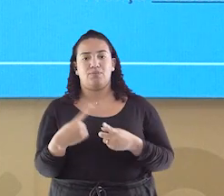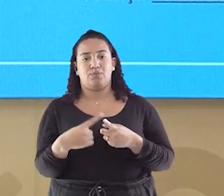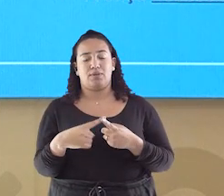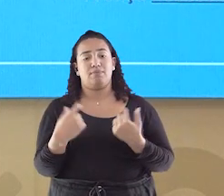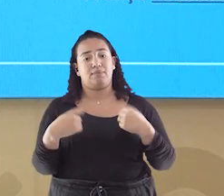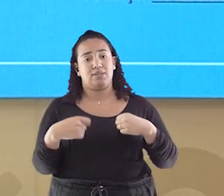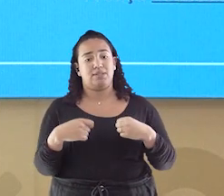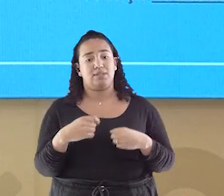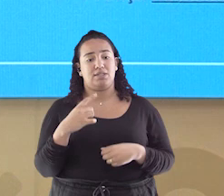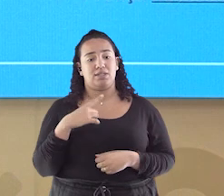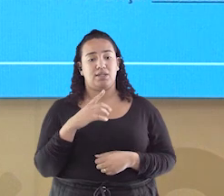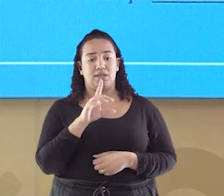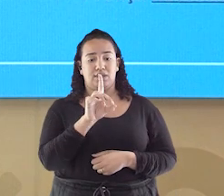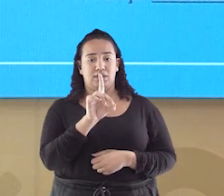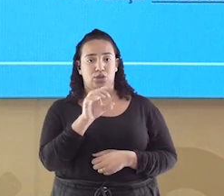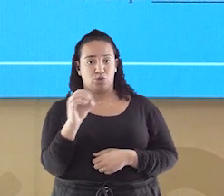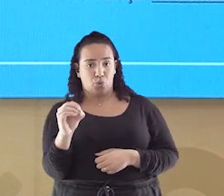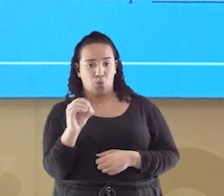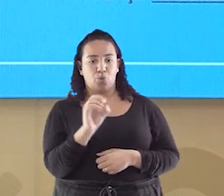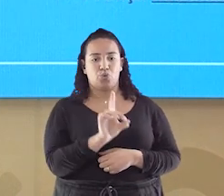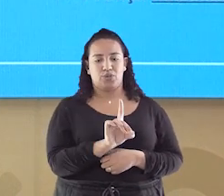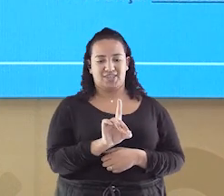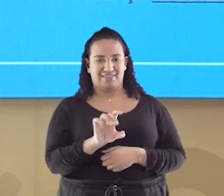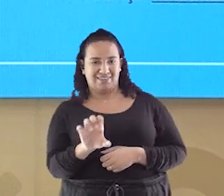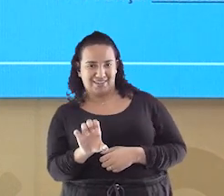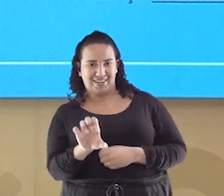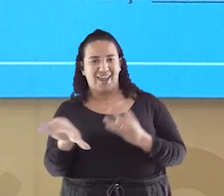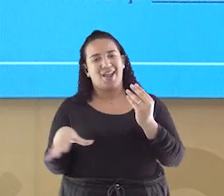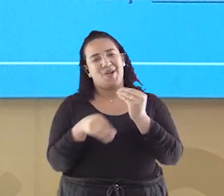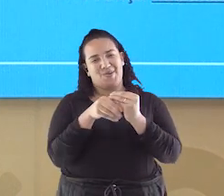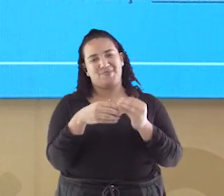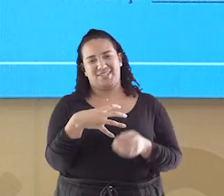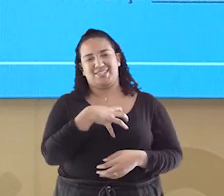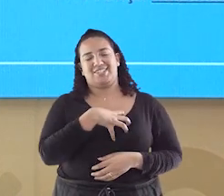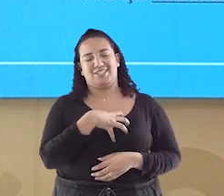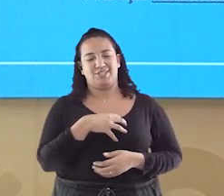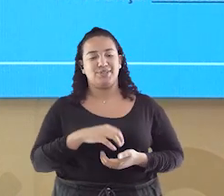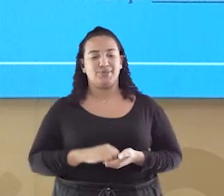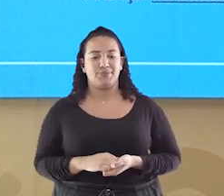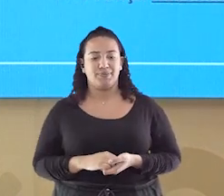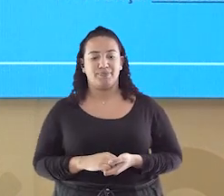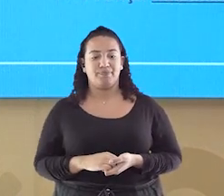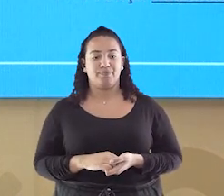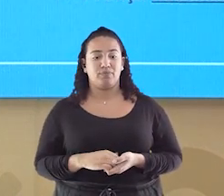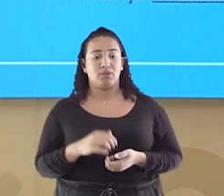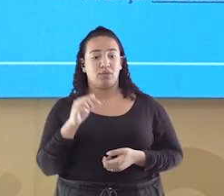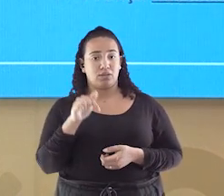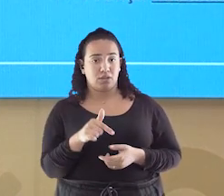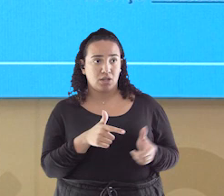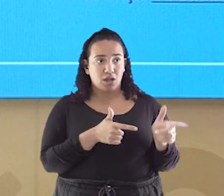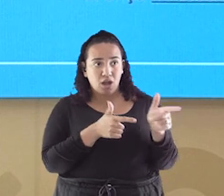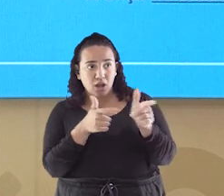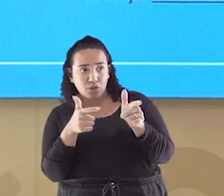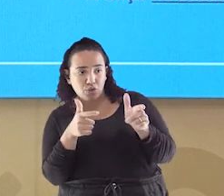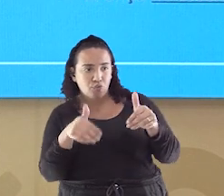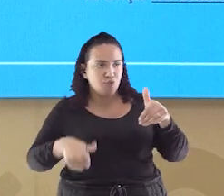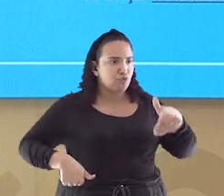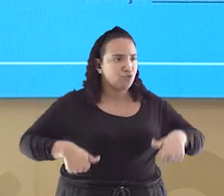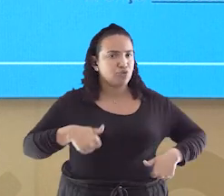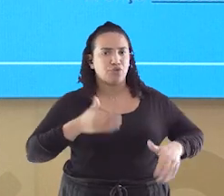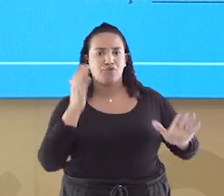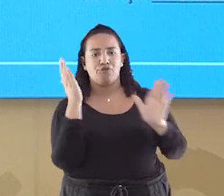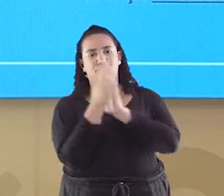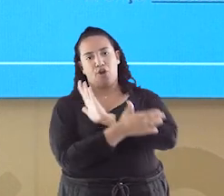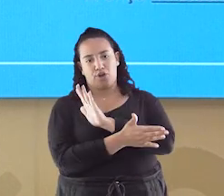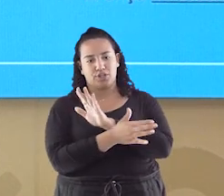a preposição do e de. Aí sim, o sentido dos verbos fica completo. Os caçadores fogem do